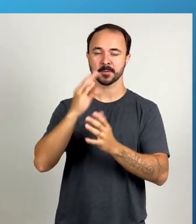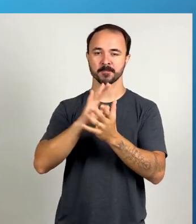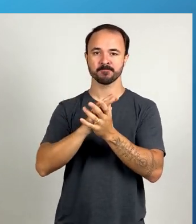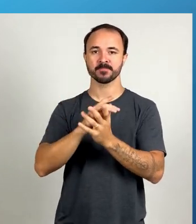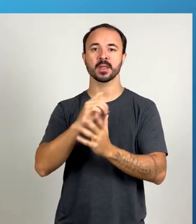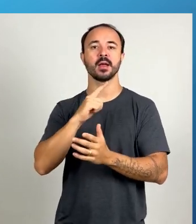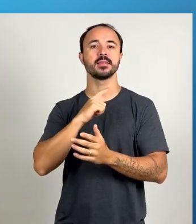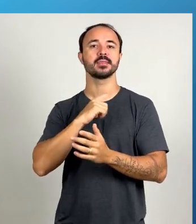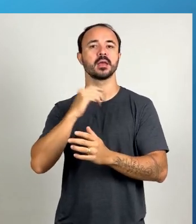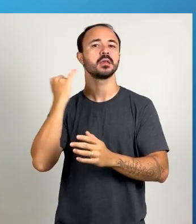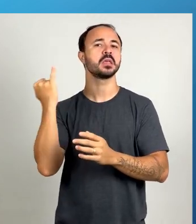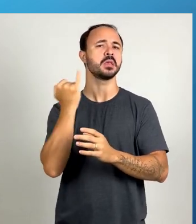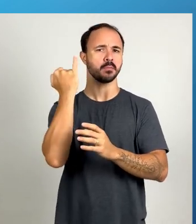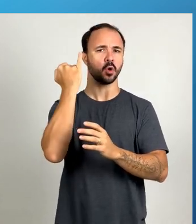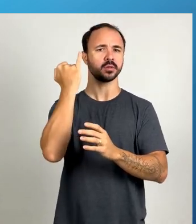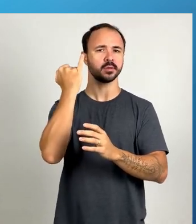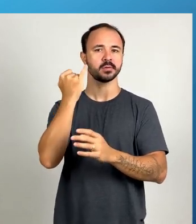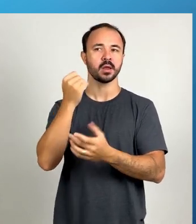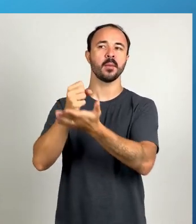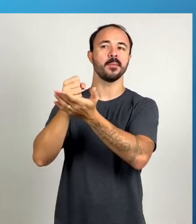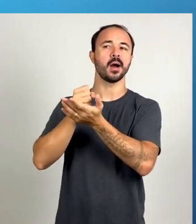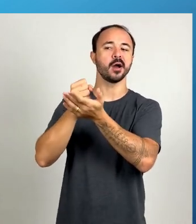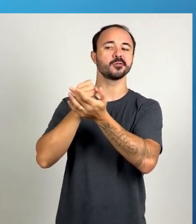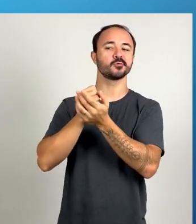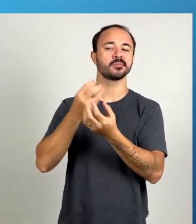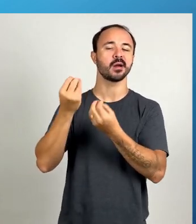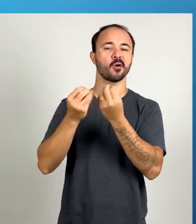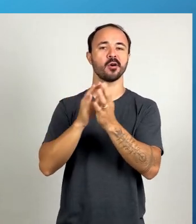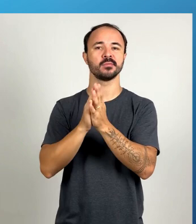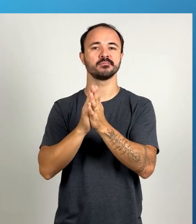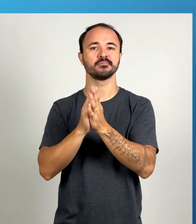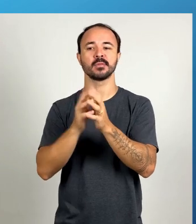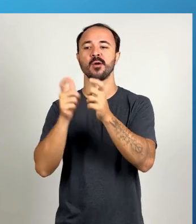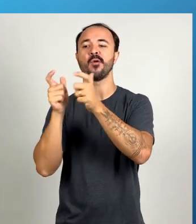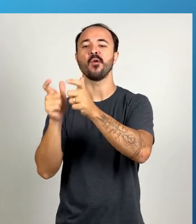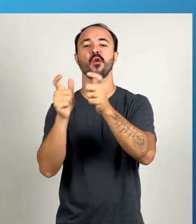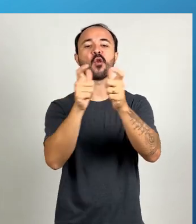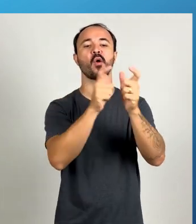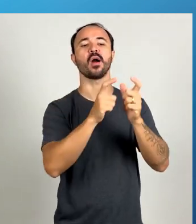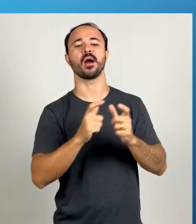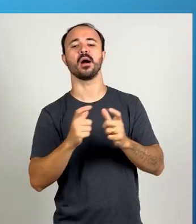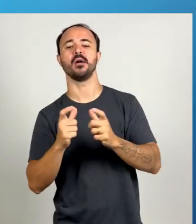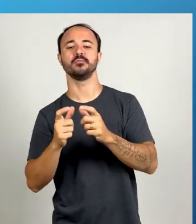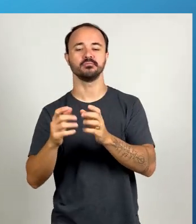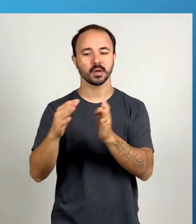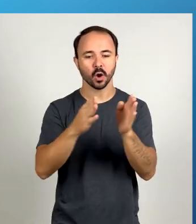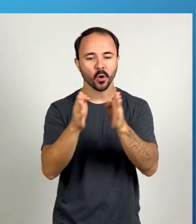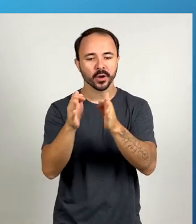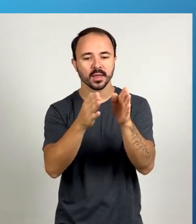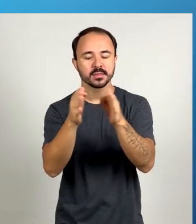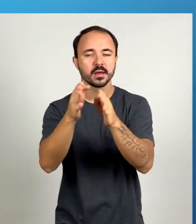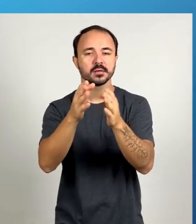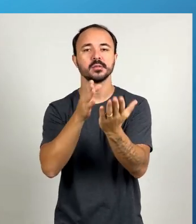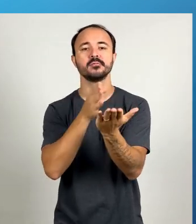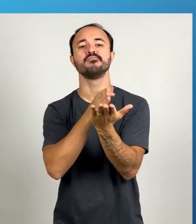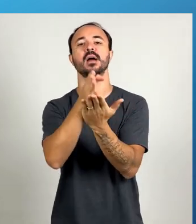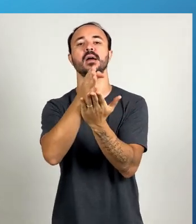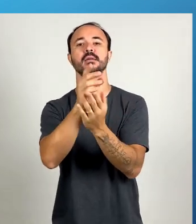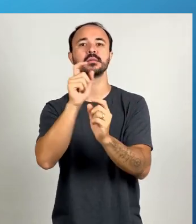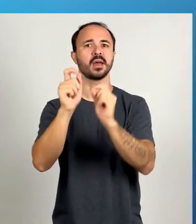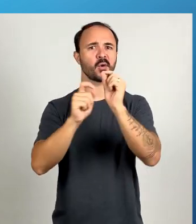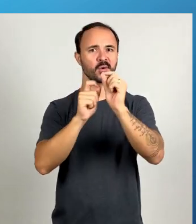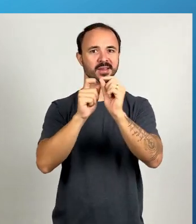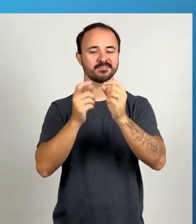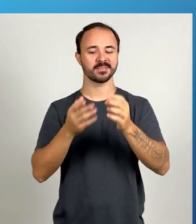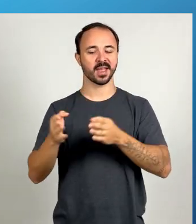um importante fator para nos auxiliar nessa localização, nessa orientação, que é o